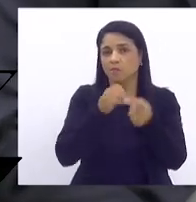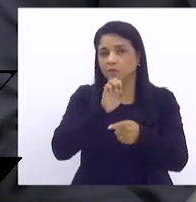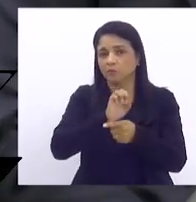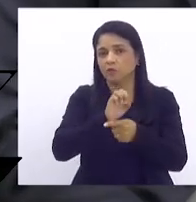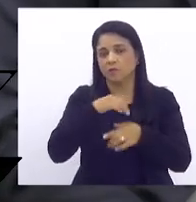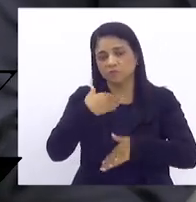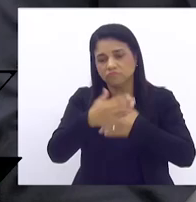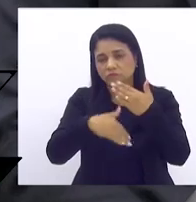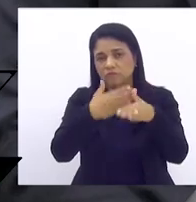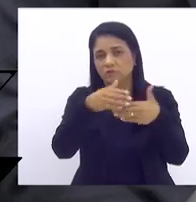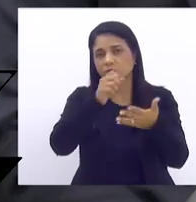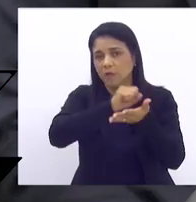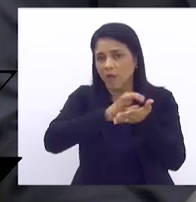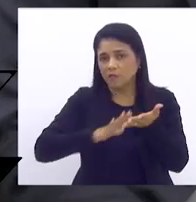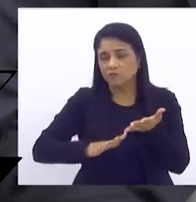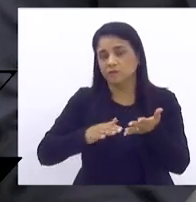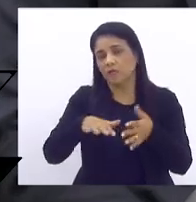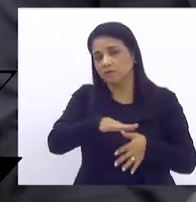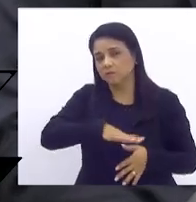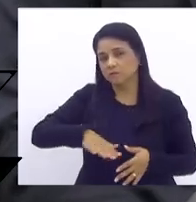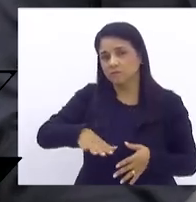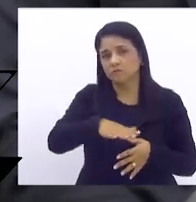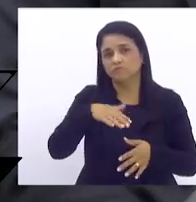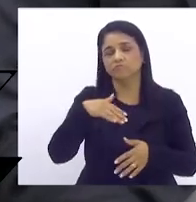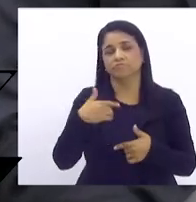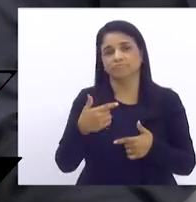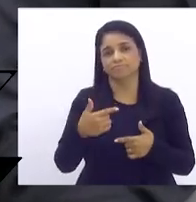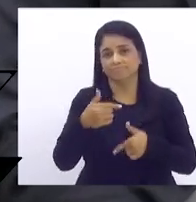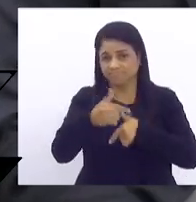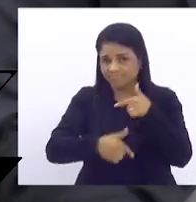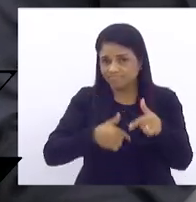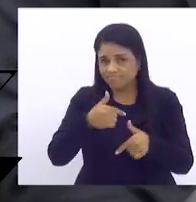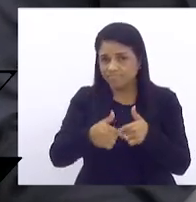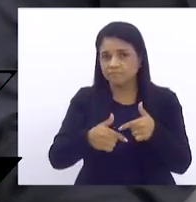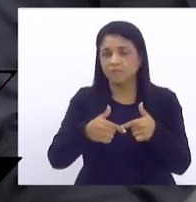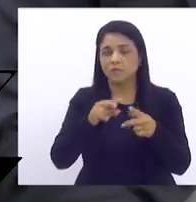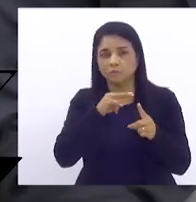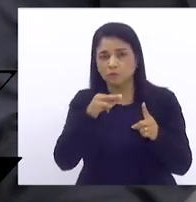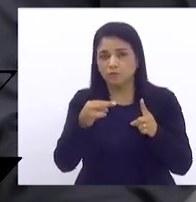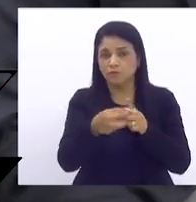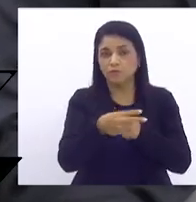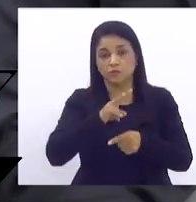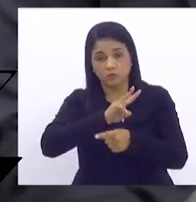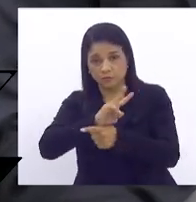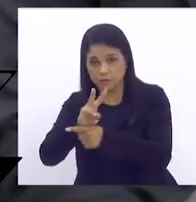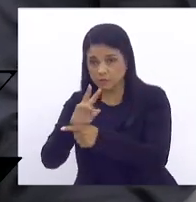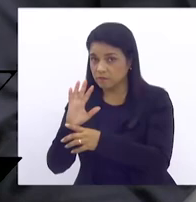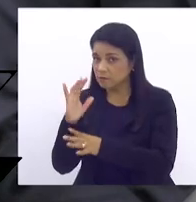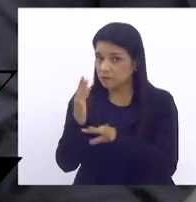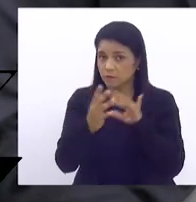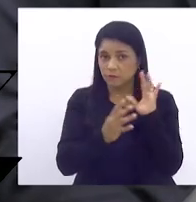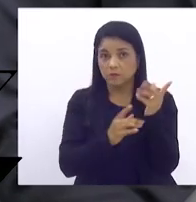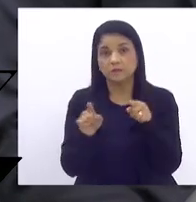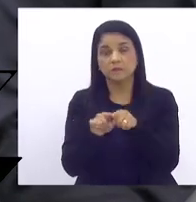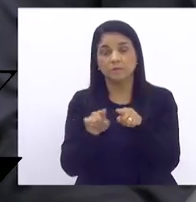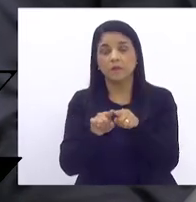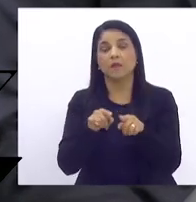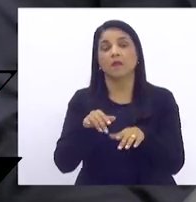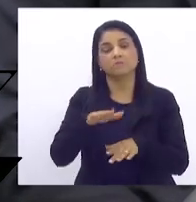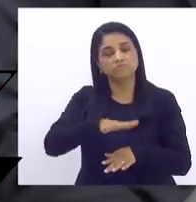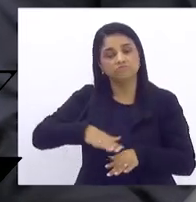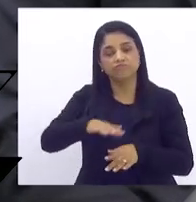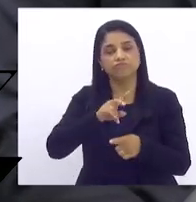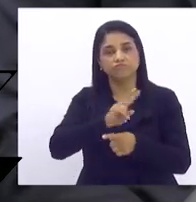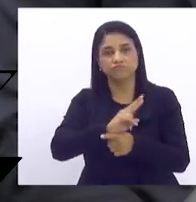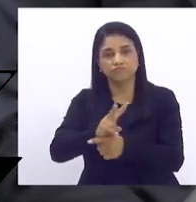continuar desenvolvendo ali, naquele território, os trabalhos que fazem, tanto do ponto de vista da preservação do meio ambiente, mas também da preservação daquelas